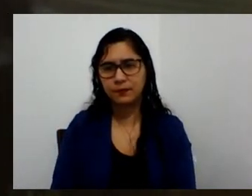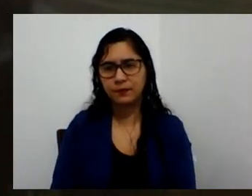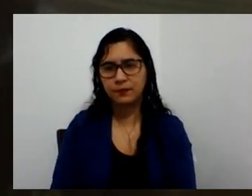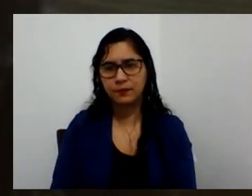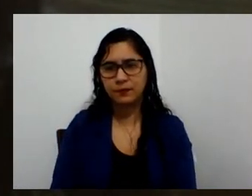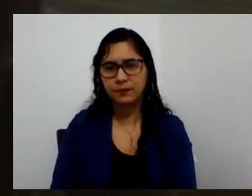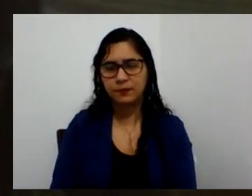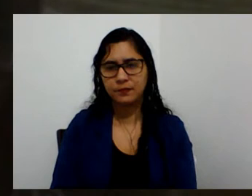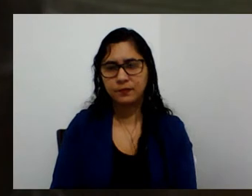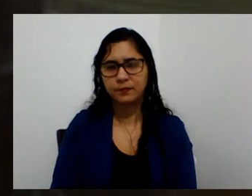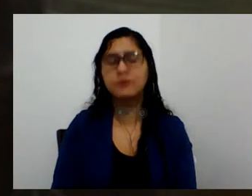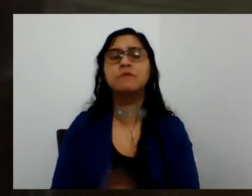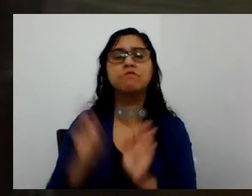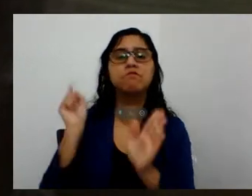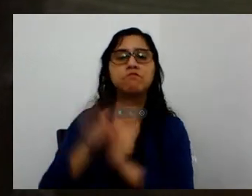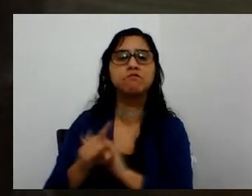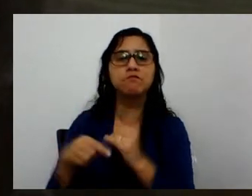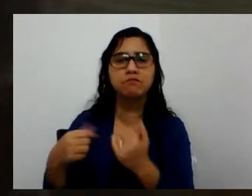A pergunta é: